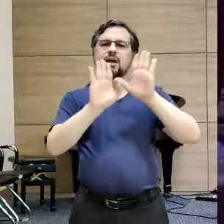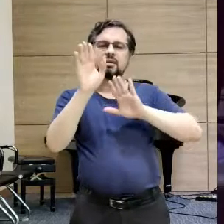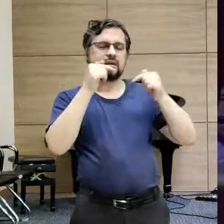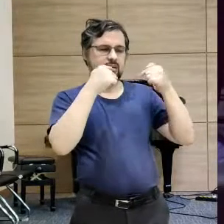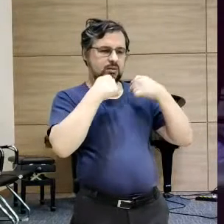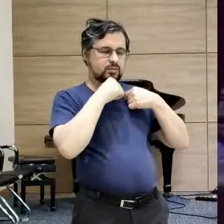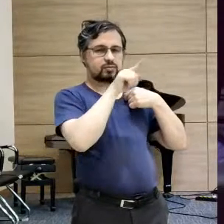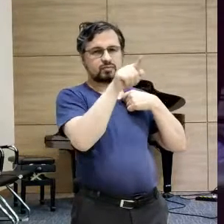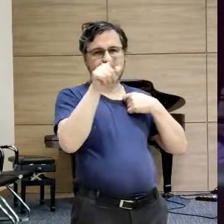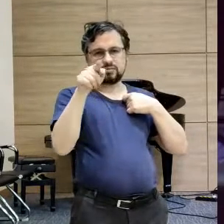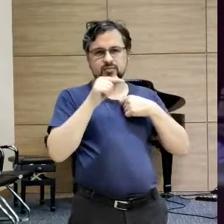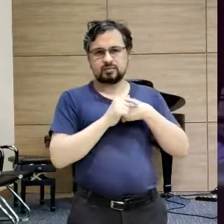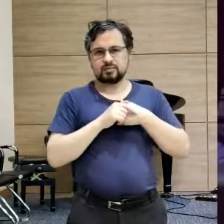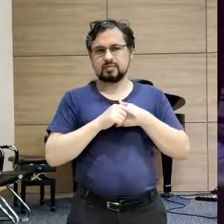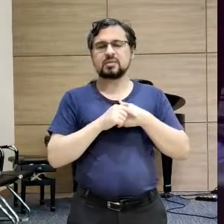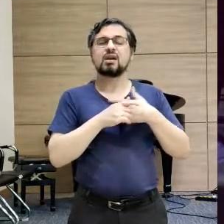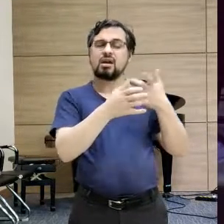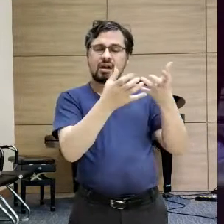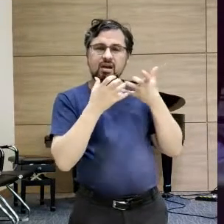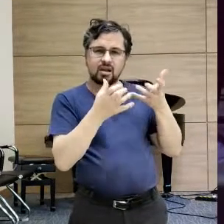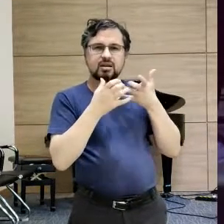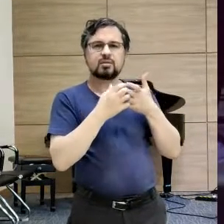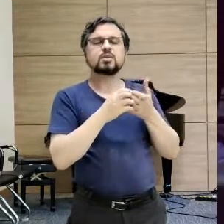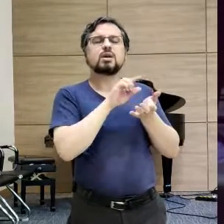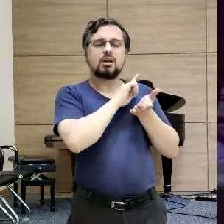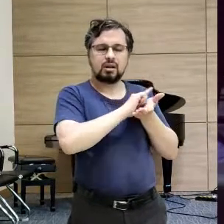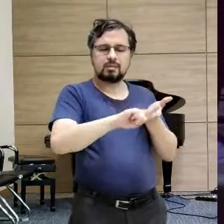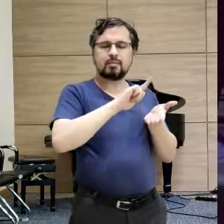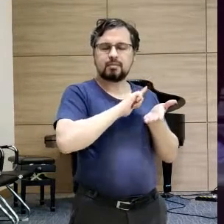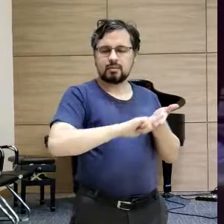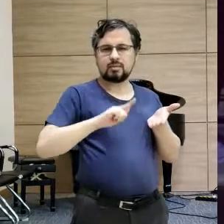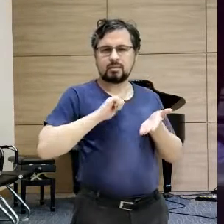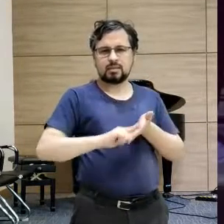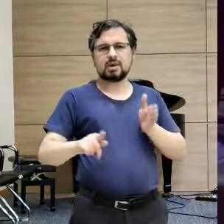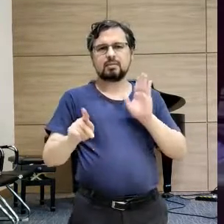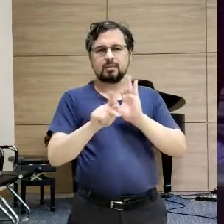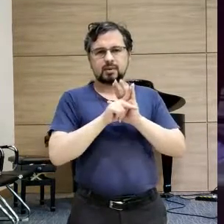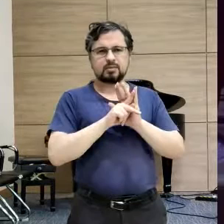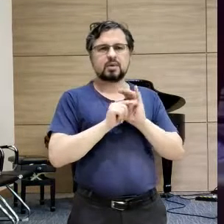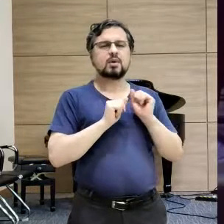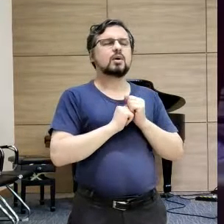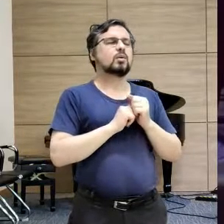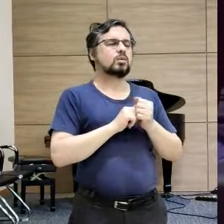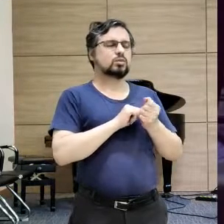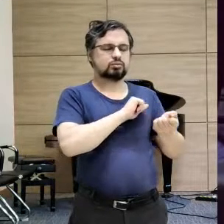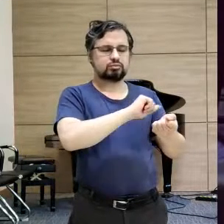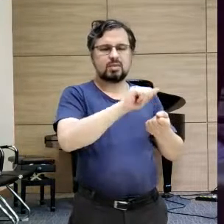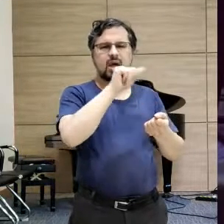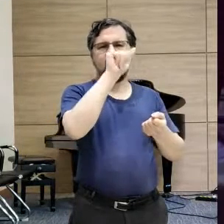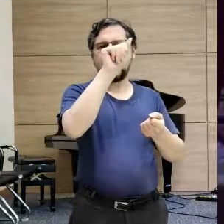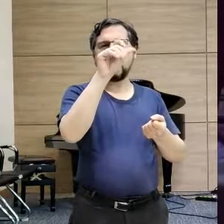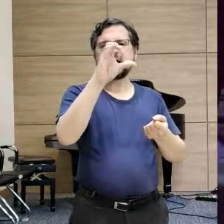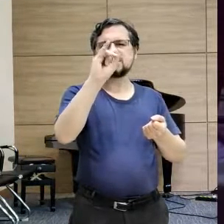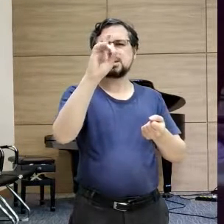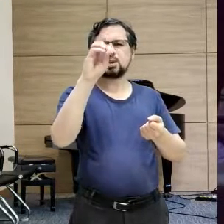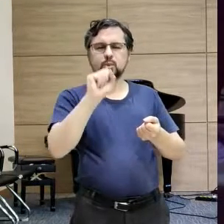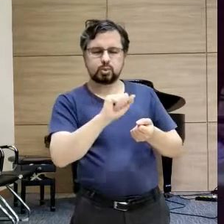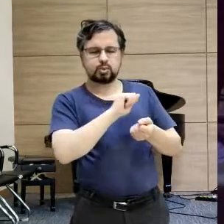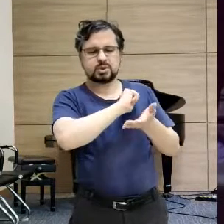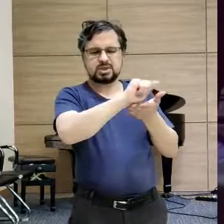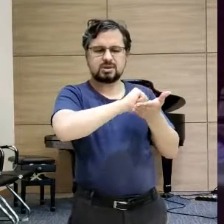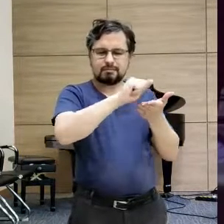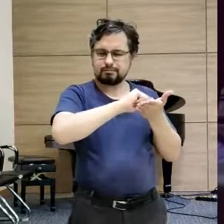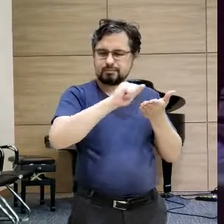eu, tentemos nos limpar com soda, sabão e